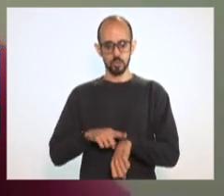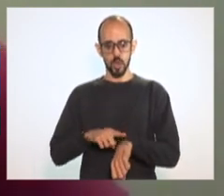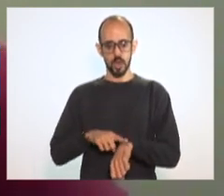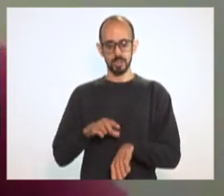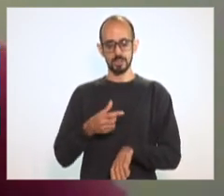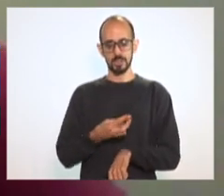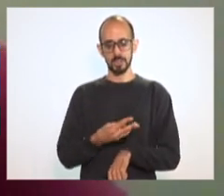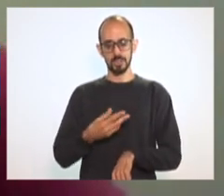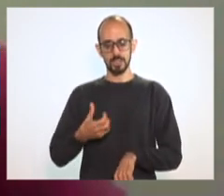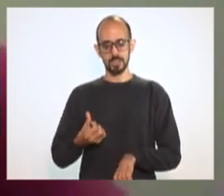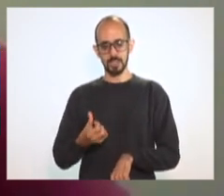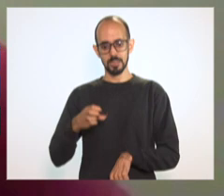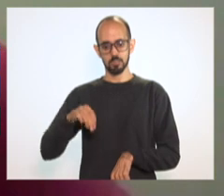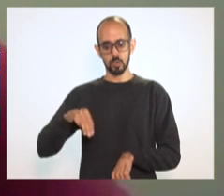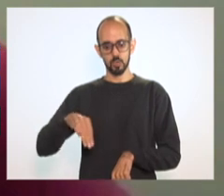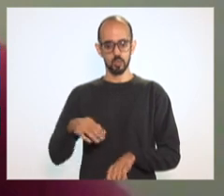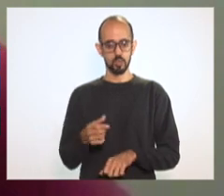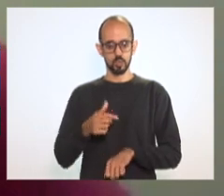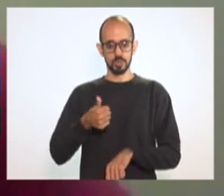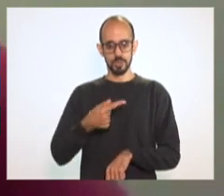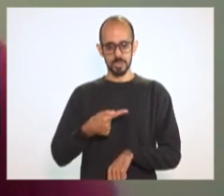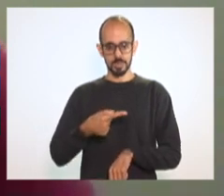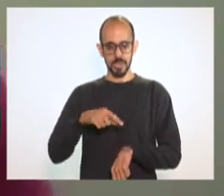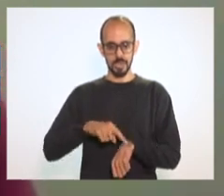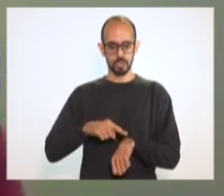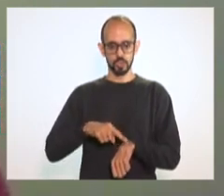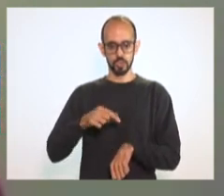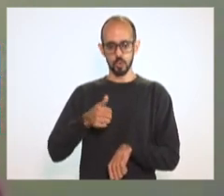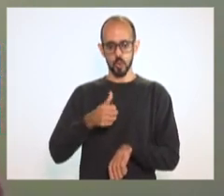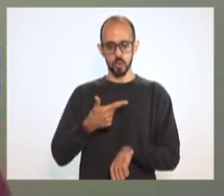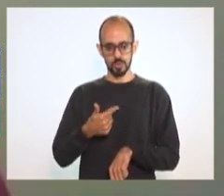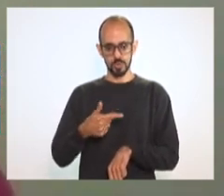encerrou-se às 17 horas e 12 minutos